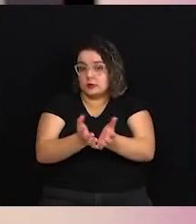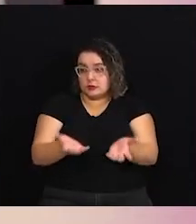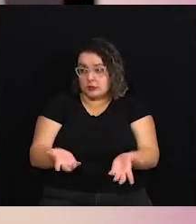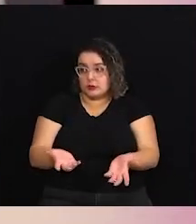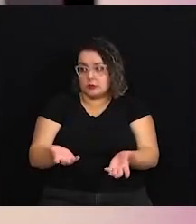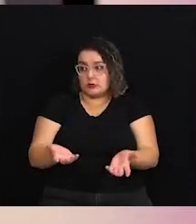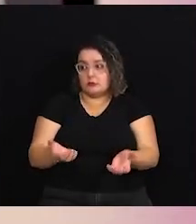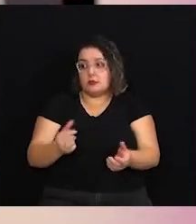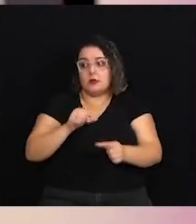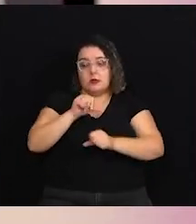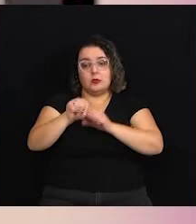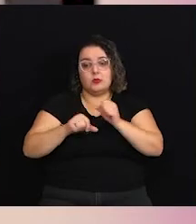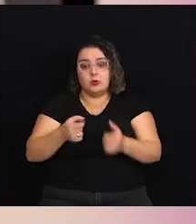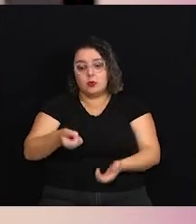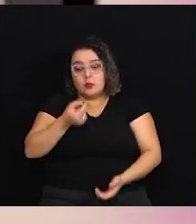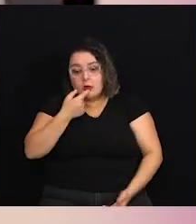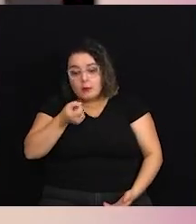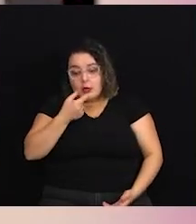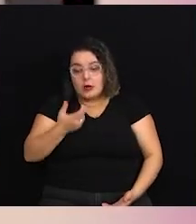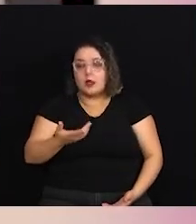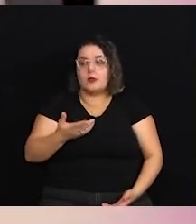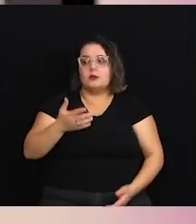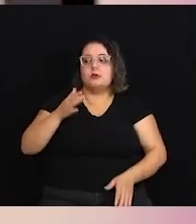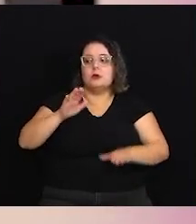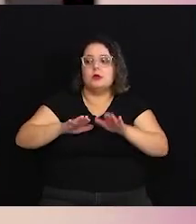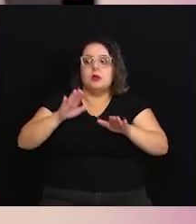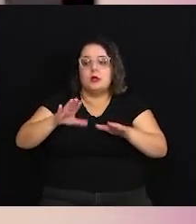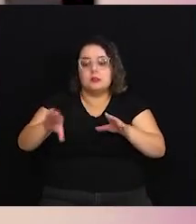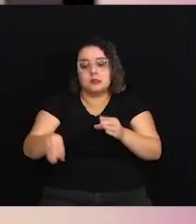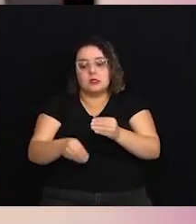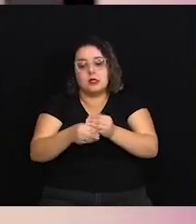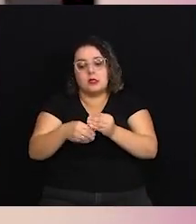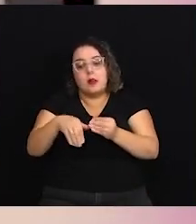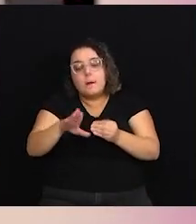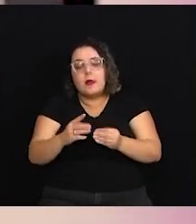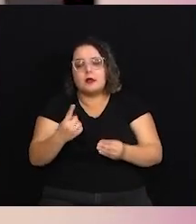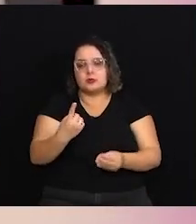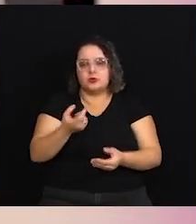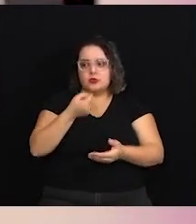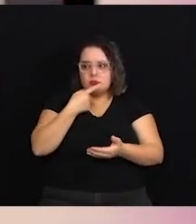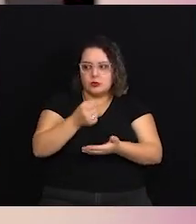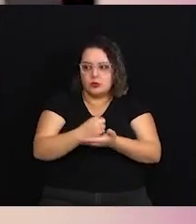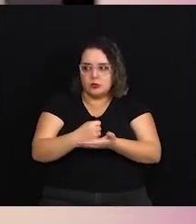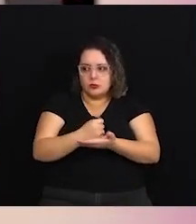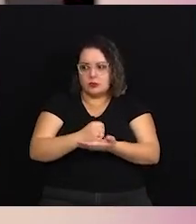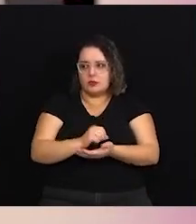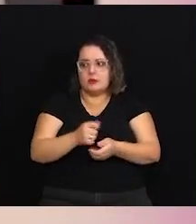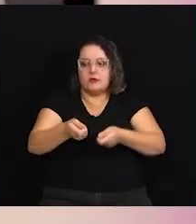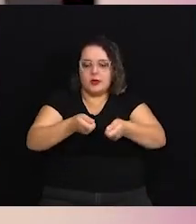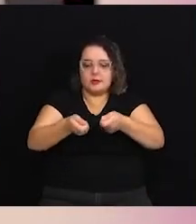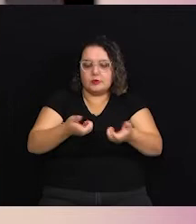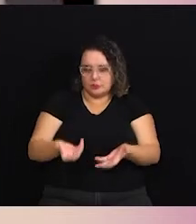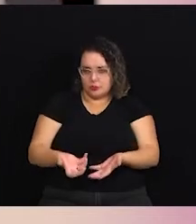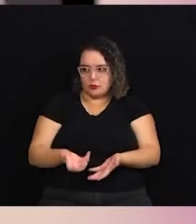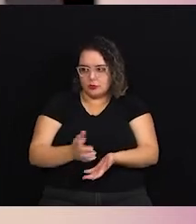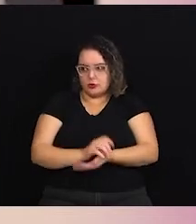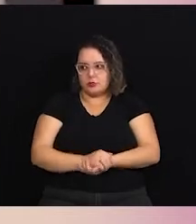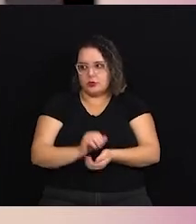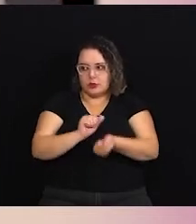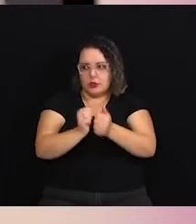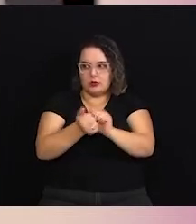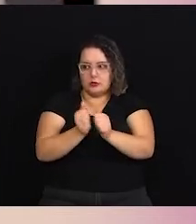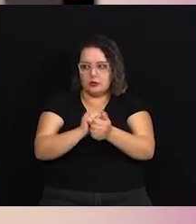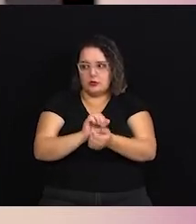é que troca o remédio né as vezes a gente acrescenta mais um Mago estante e